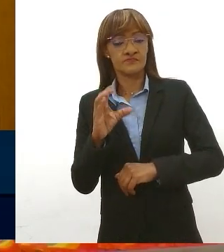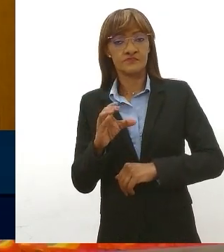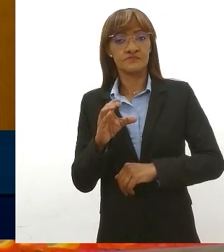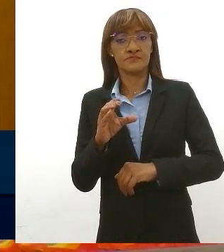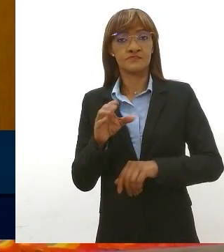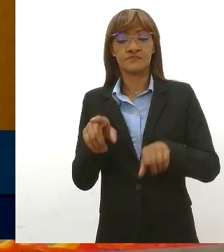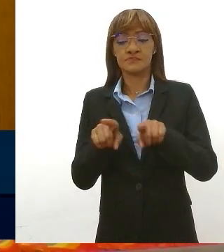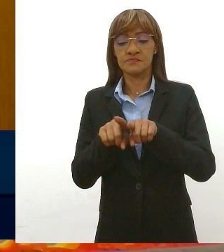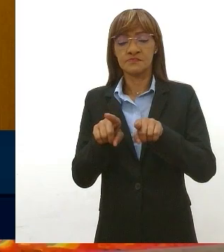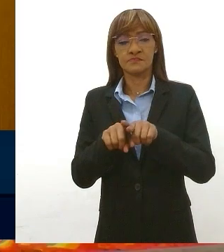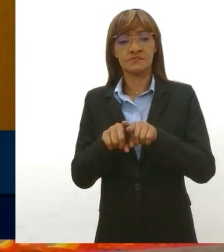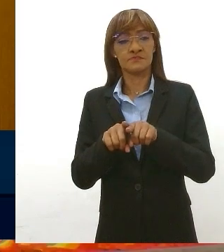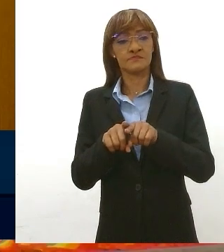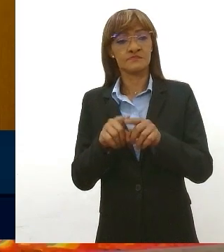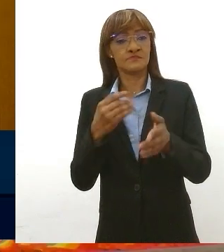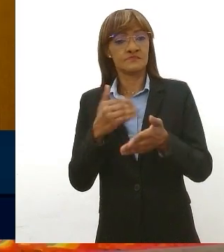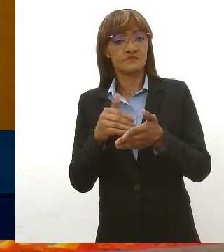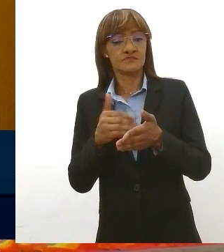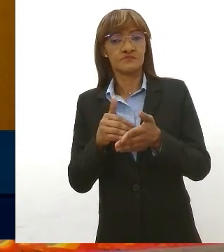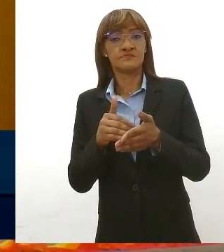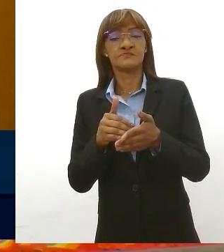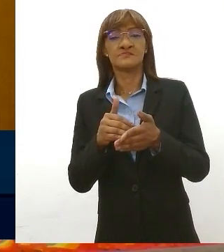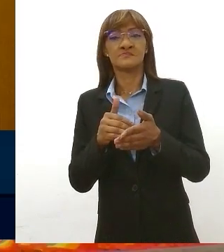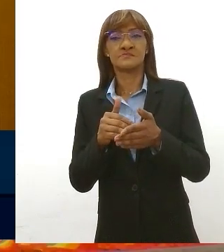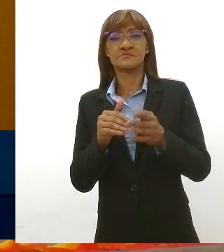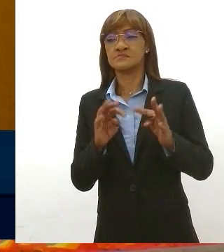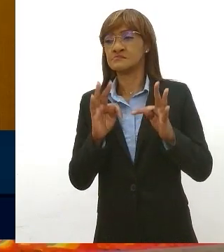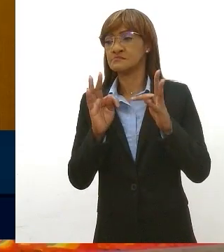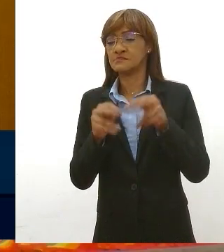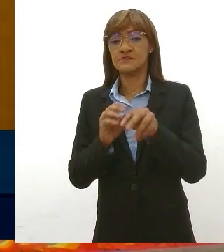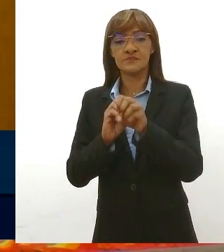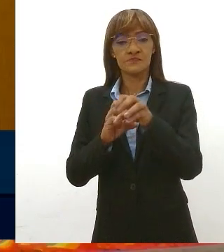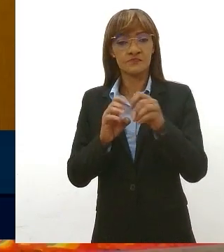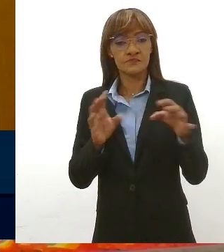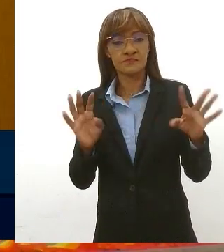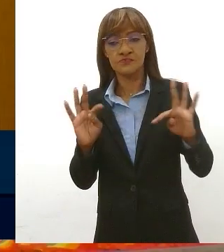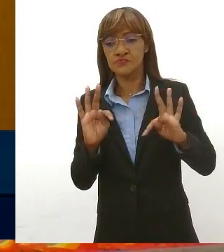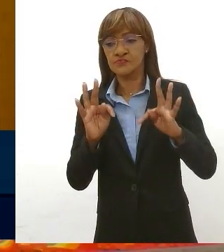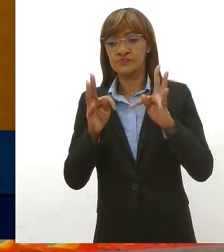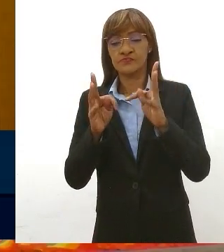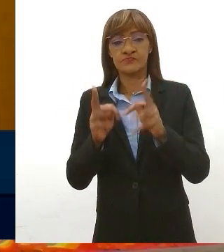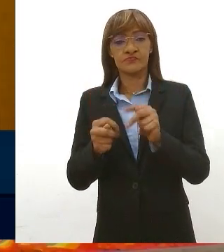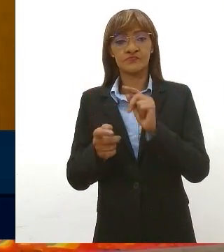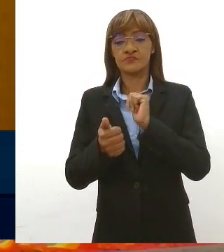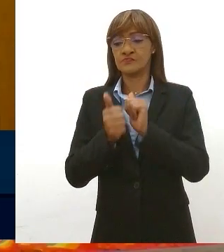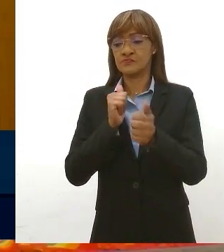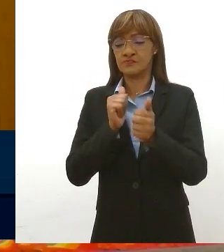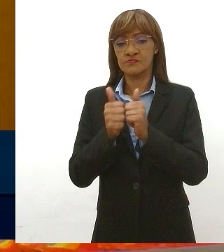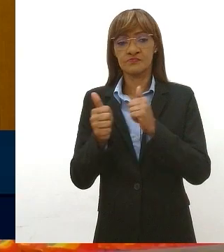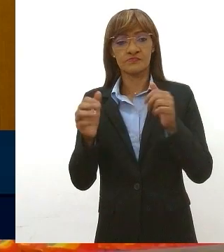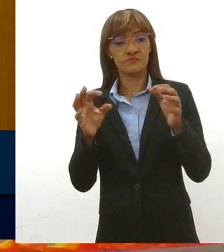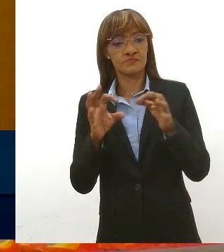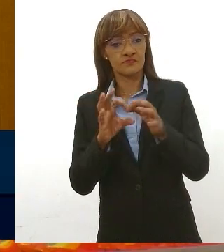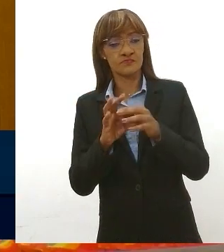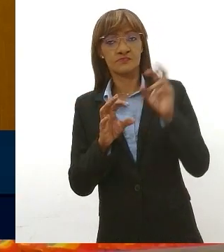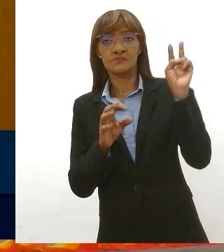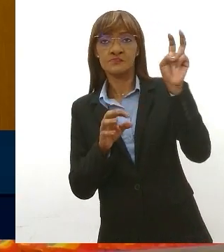de Educação, né, com a Secretaria de Esporte, com a Secretaria de Cultura, porque quando